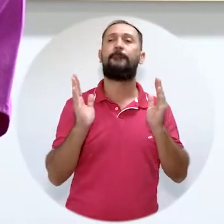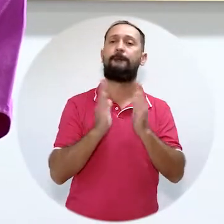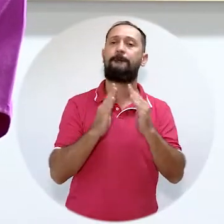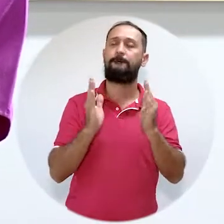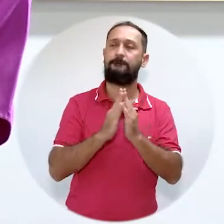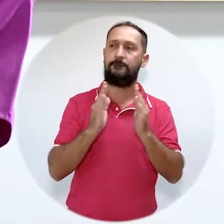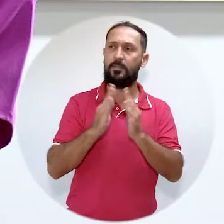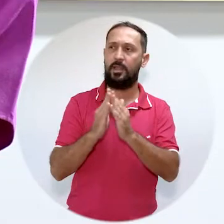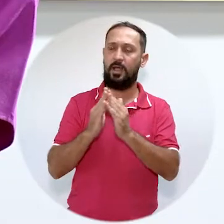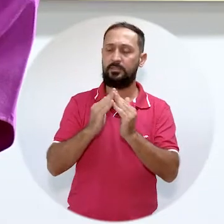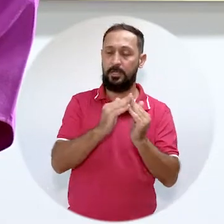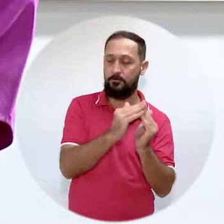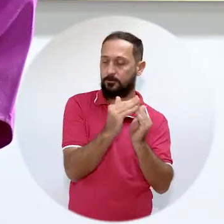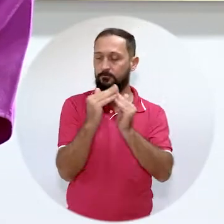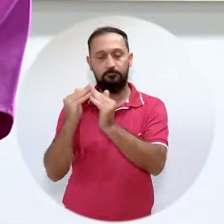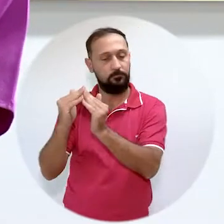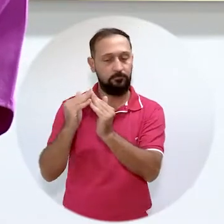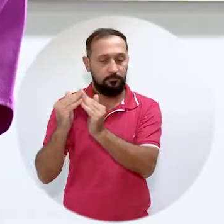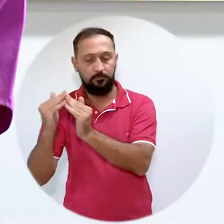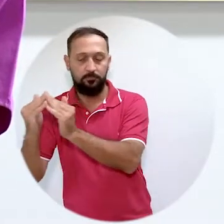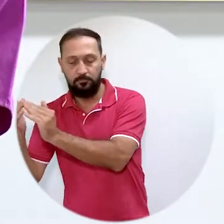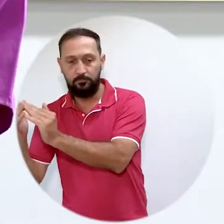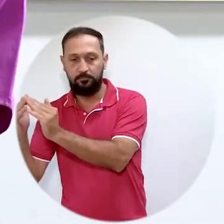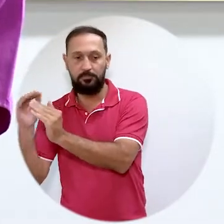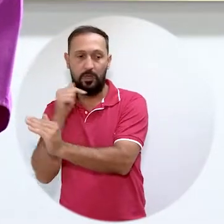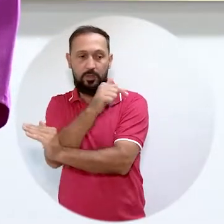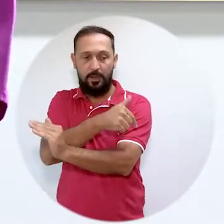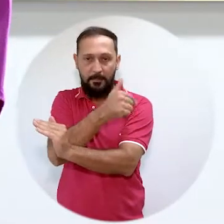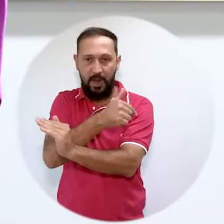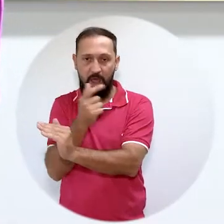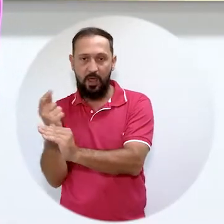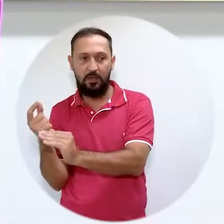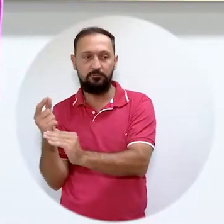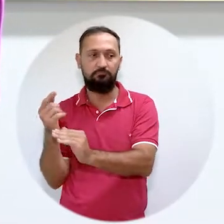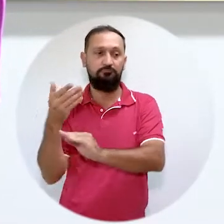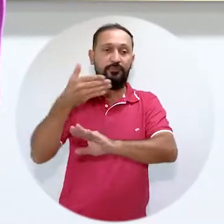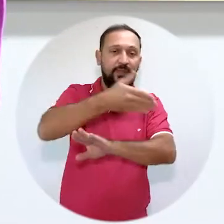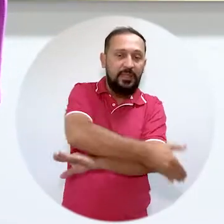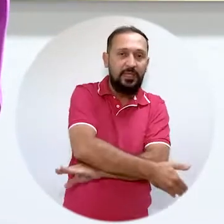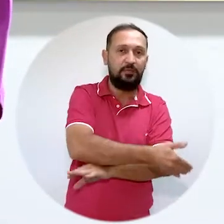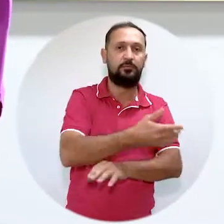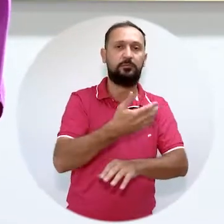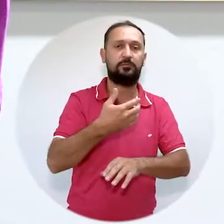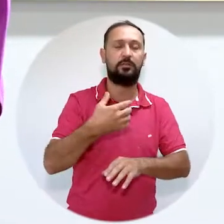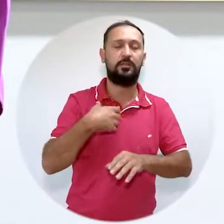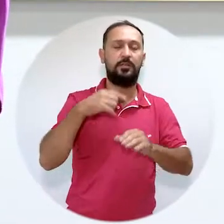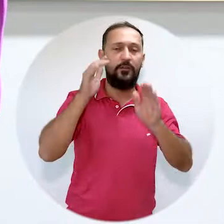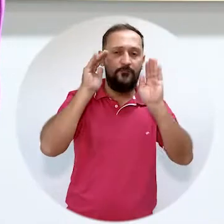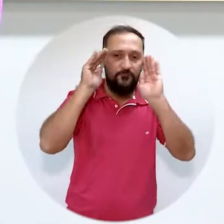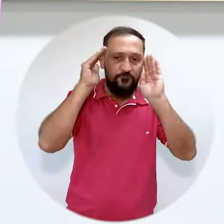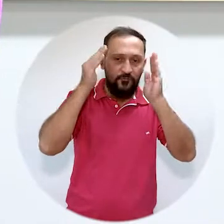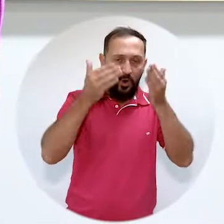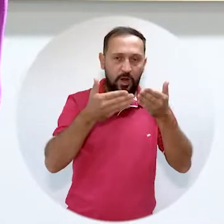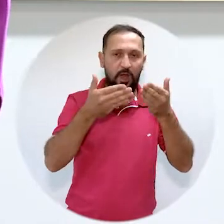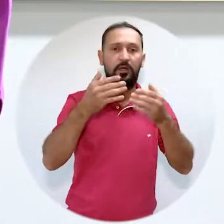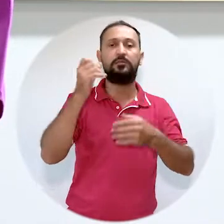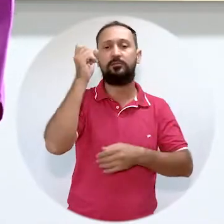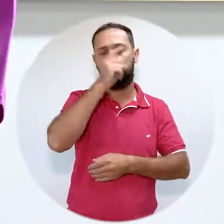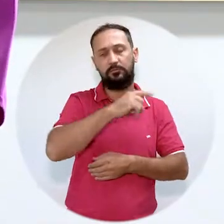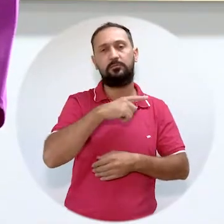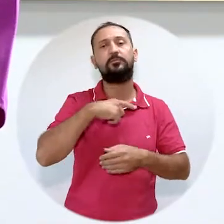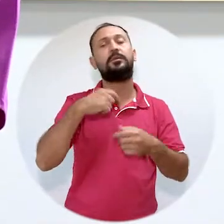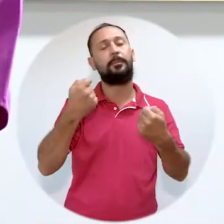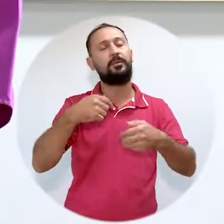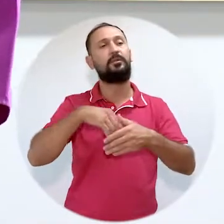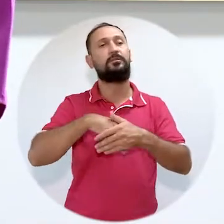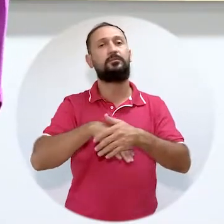em casa e você ter que voltar à rotina de forma presencial e cumprir isso, conseguir se concentrar. Eu acho que